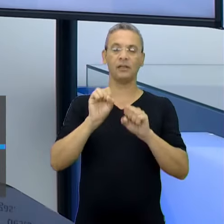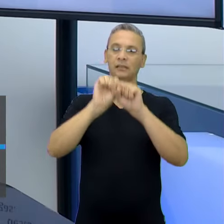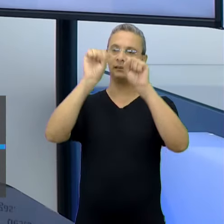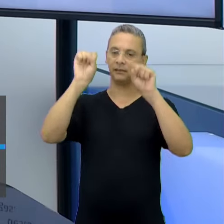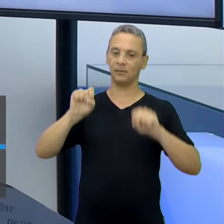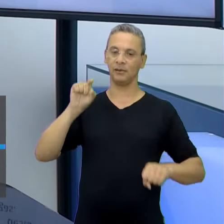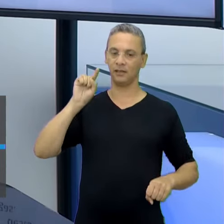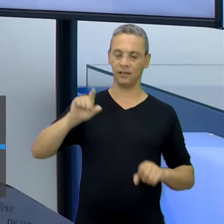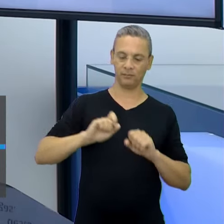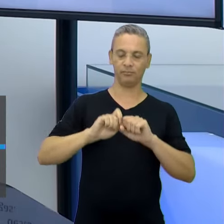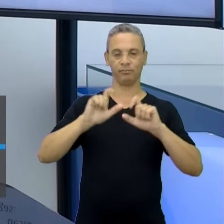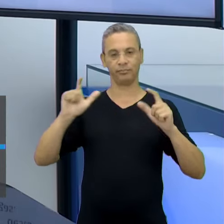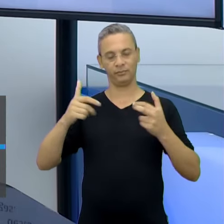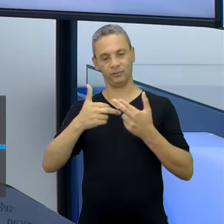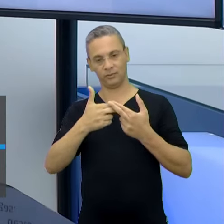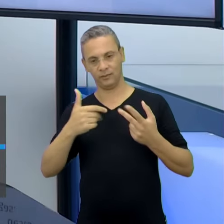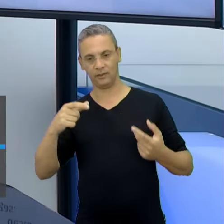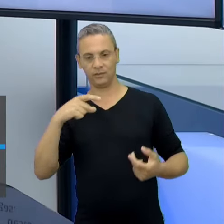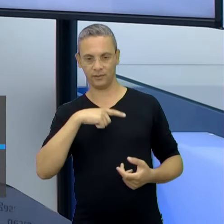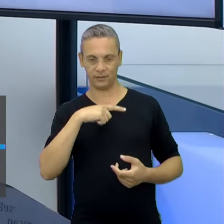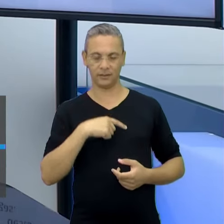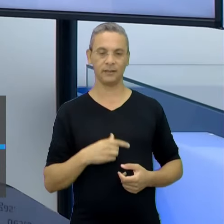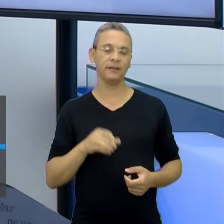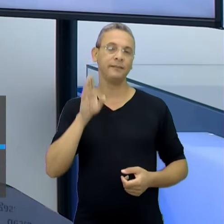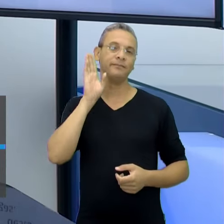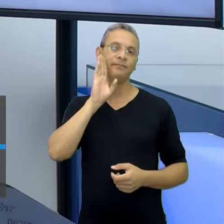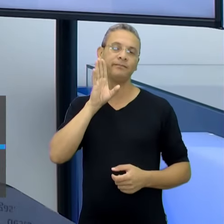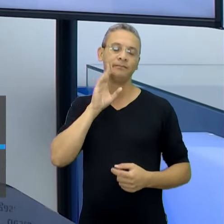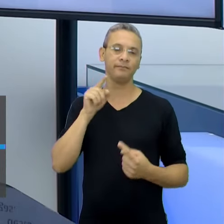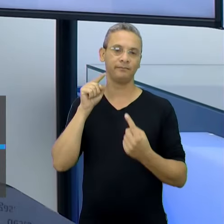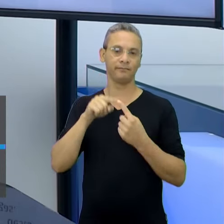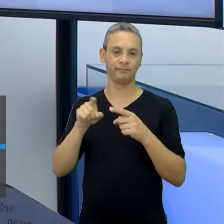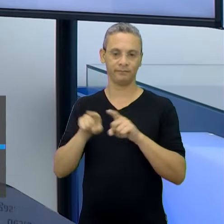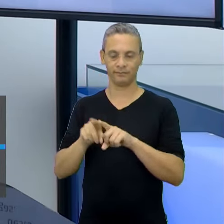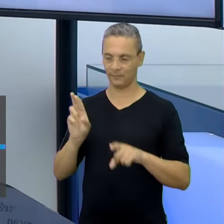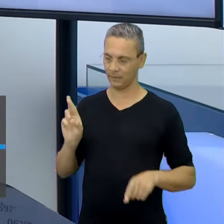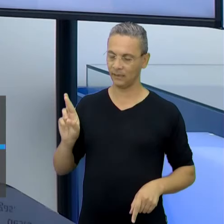sistemas, vai clicar ali e vai fazer essa tarefa super legal aí para